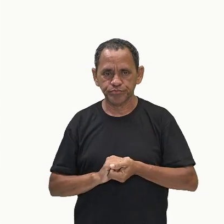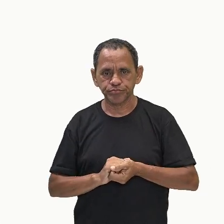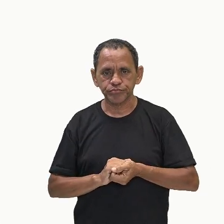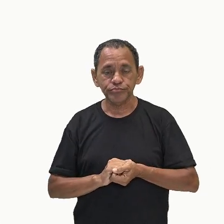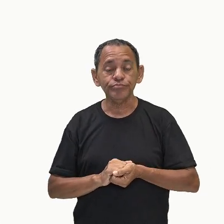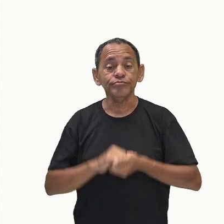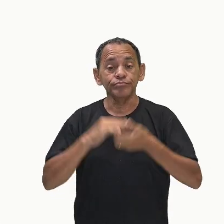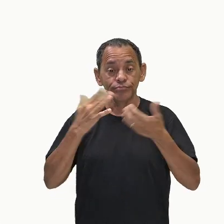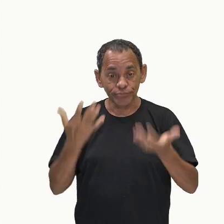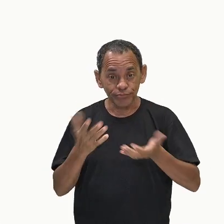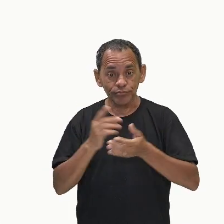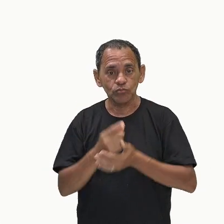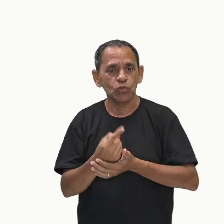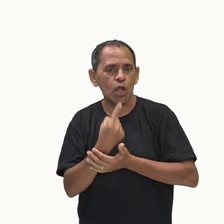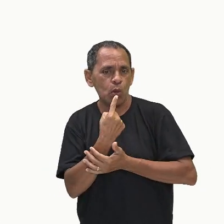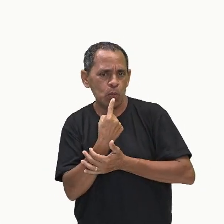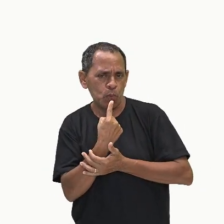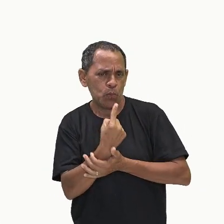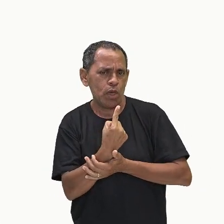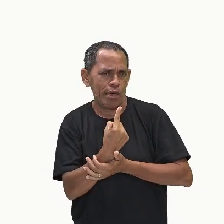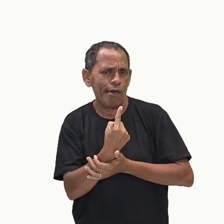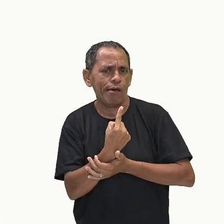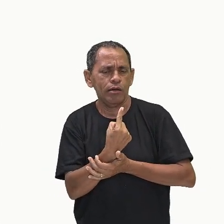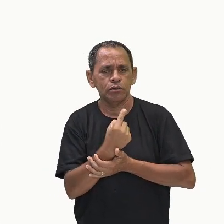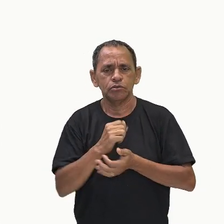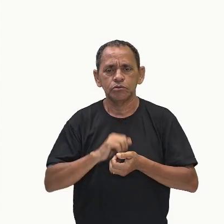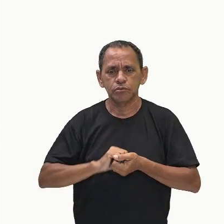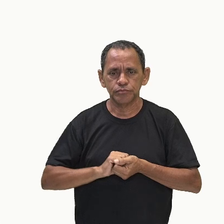Então, aqui, próximo dessas